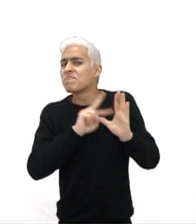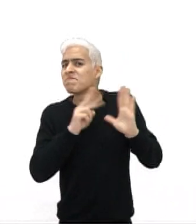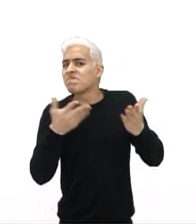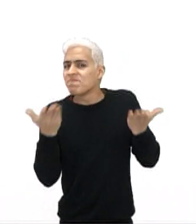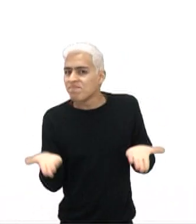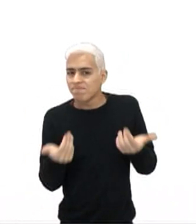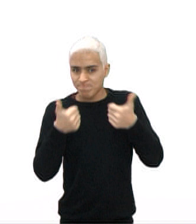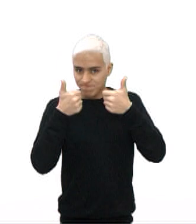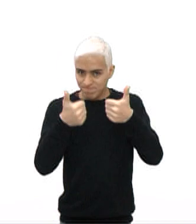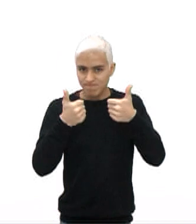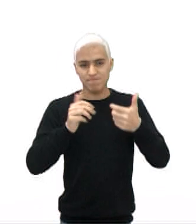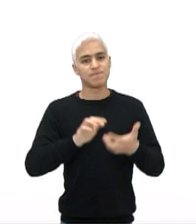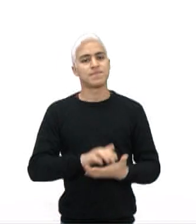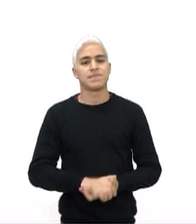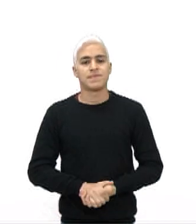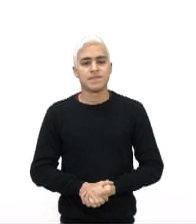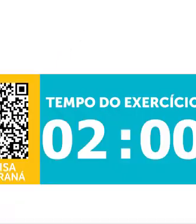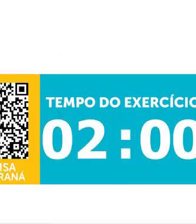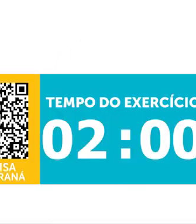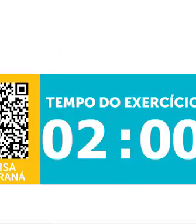vocês.